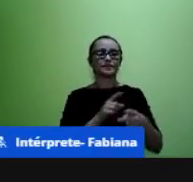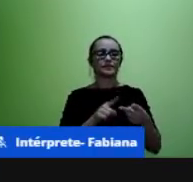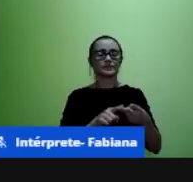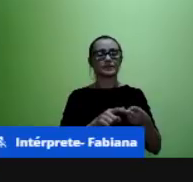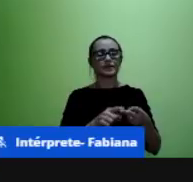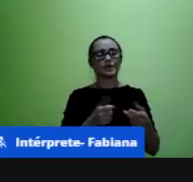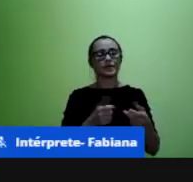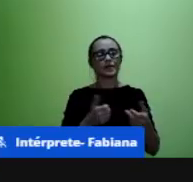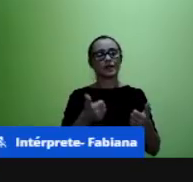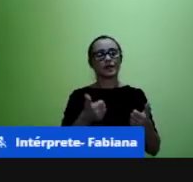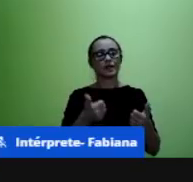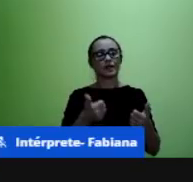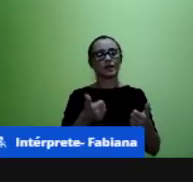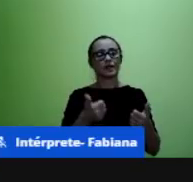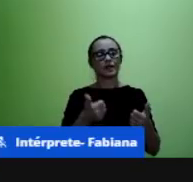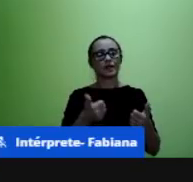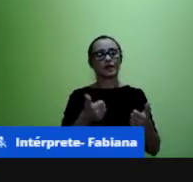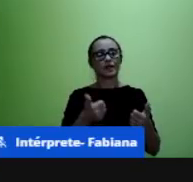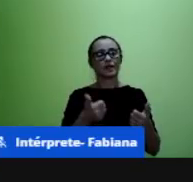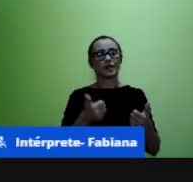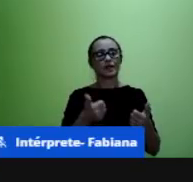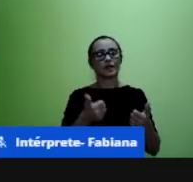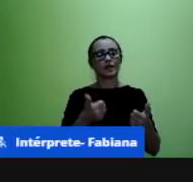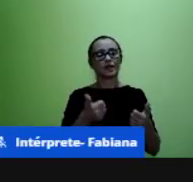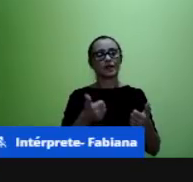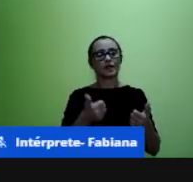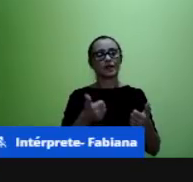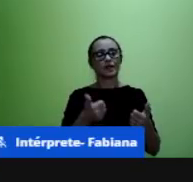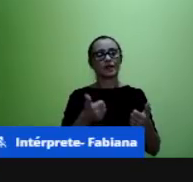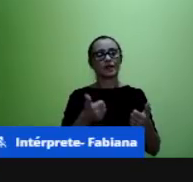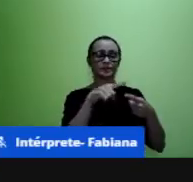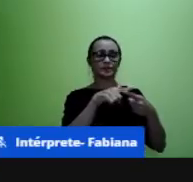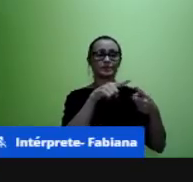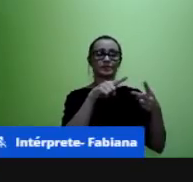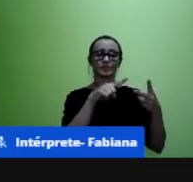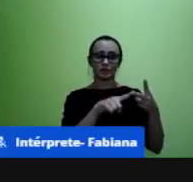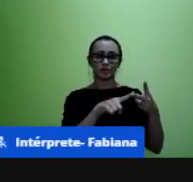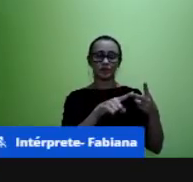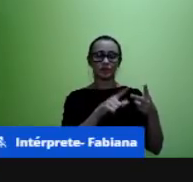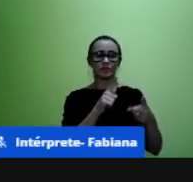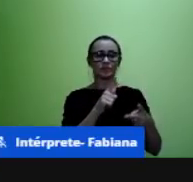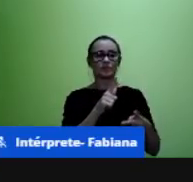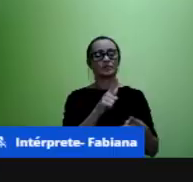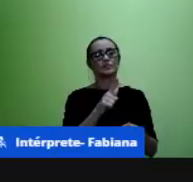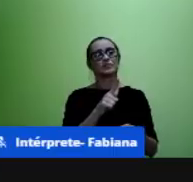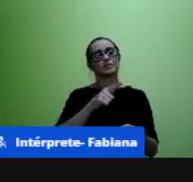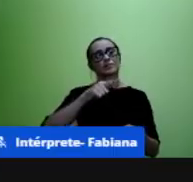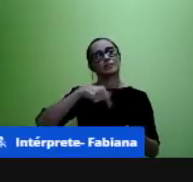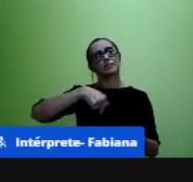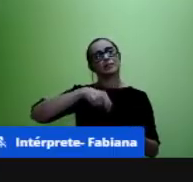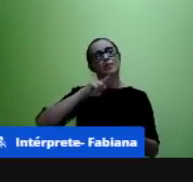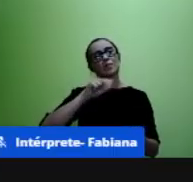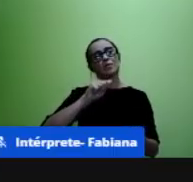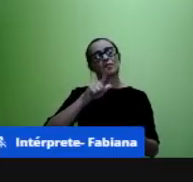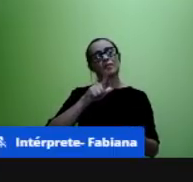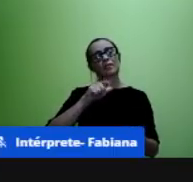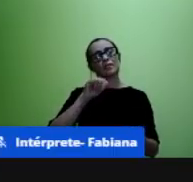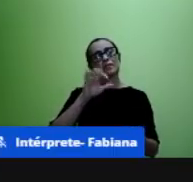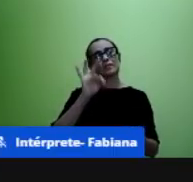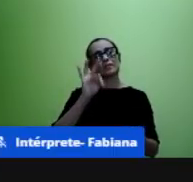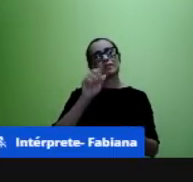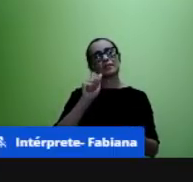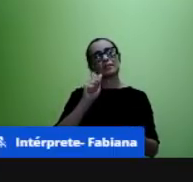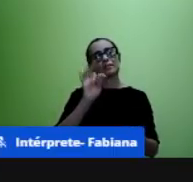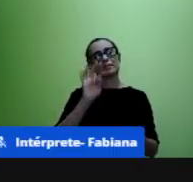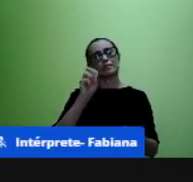em conta as duas categorias, qualitativa e quantitativa, tá? Na parte da